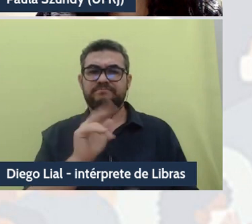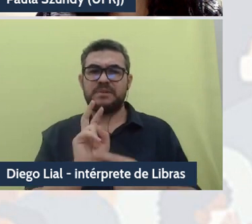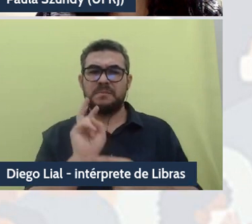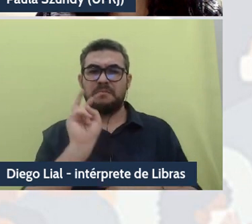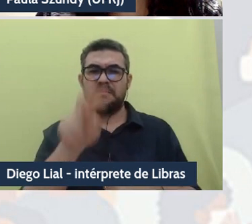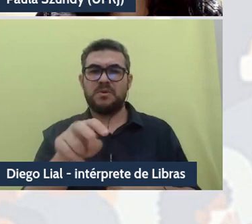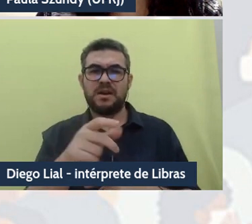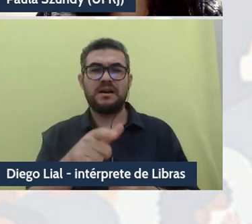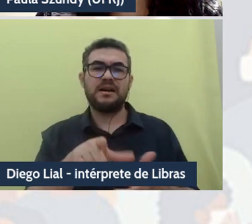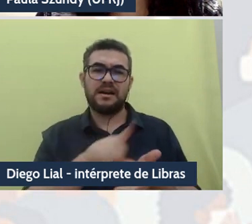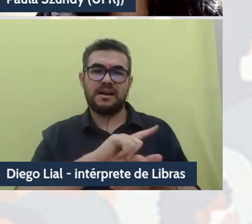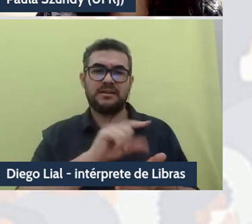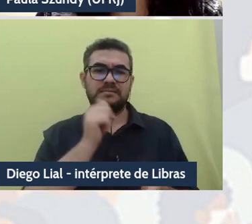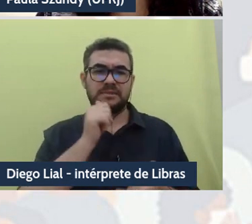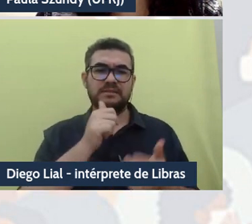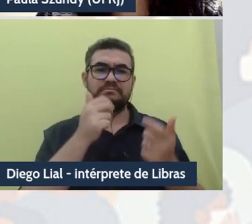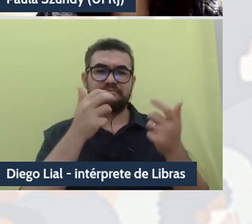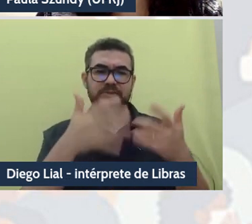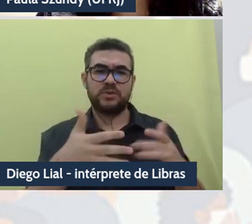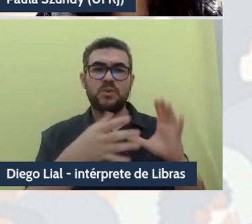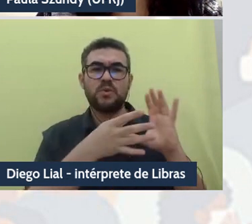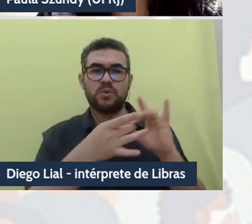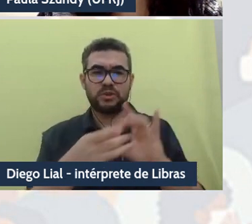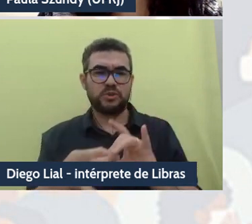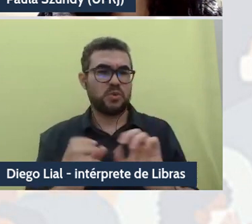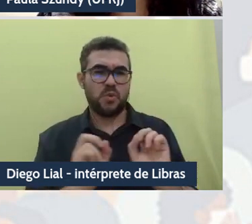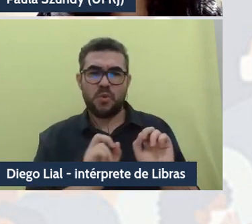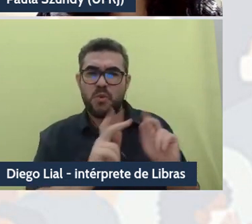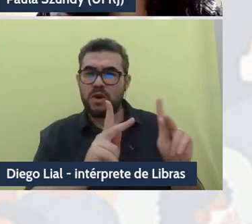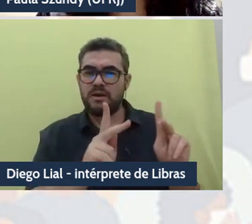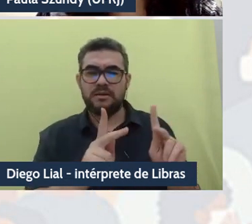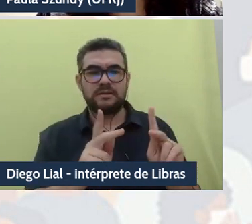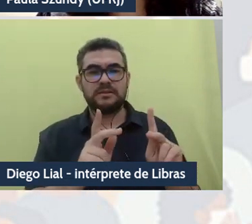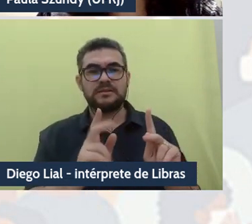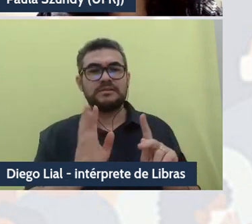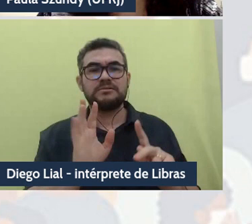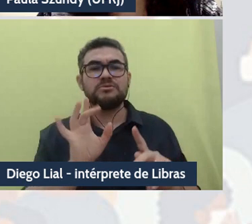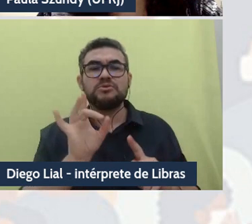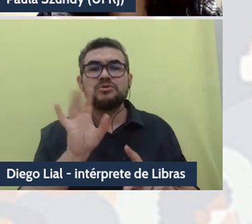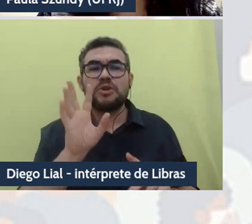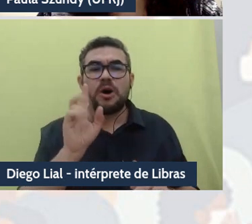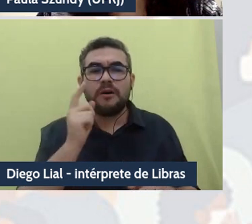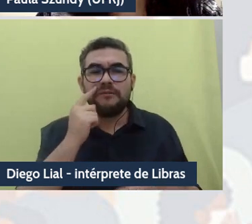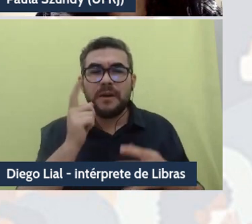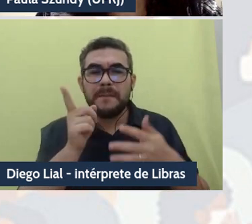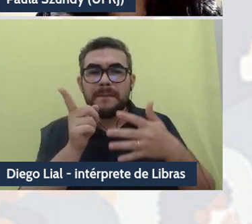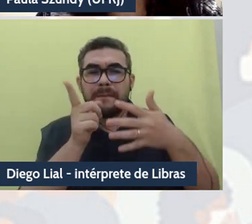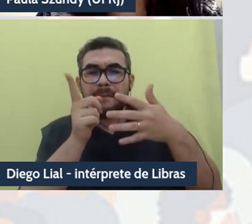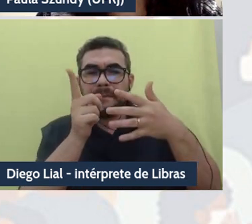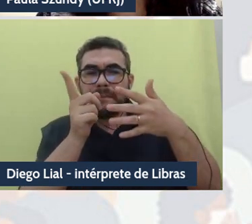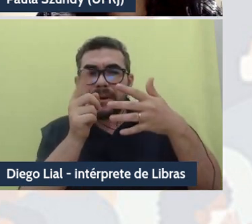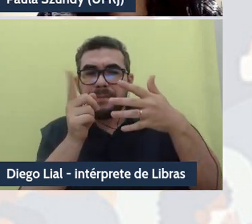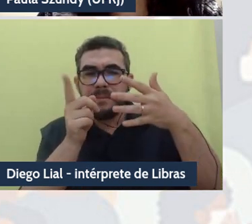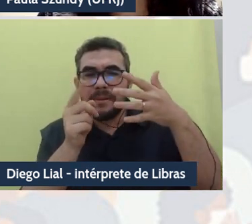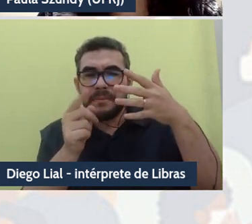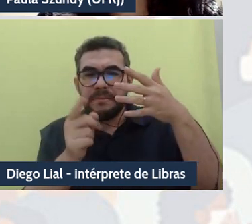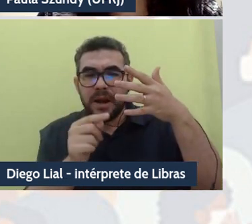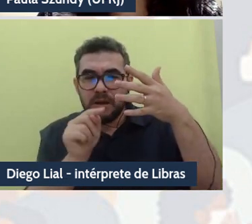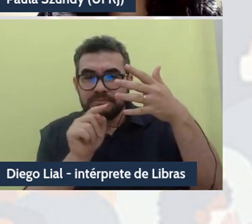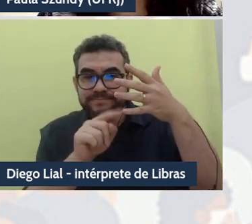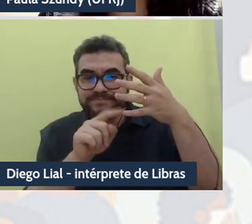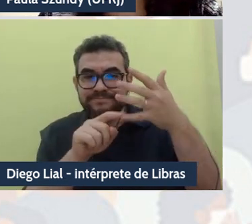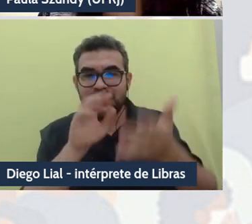mas o que eu vou destacar aqui, somente o último item, né, que a BNCC,